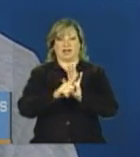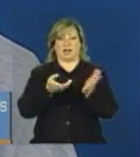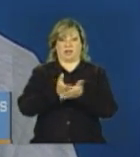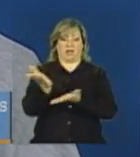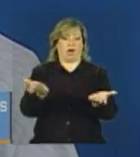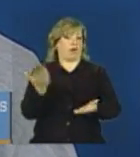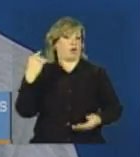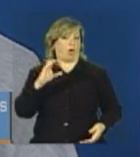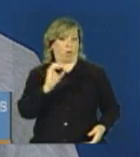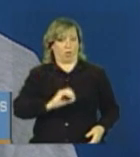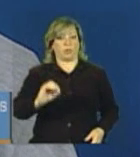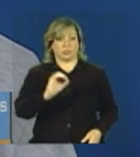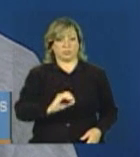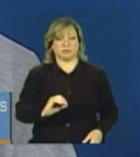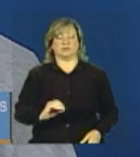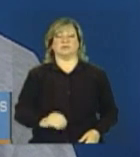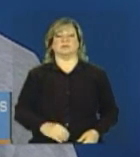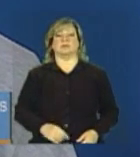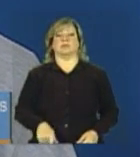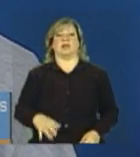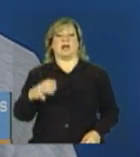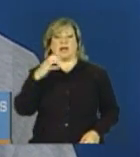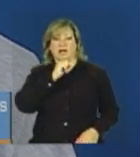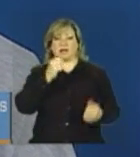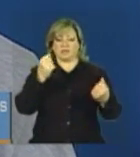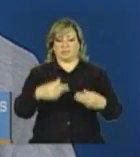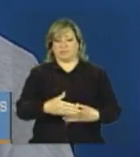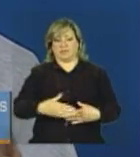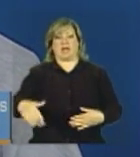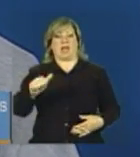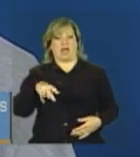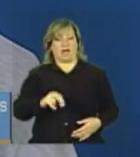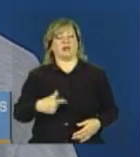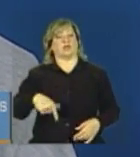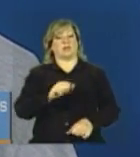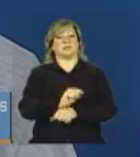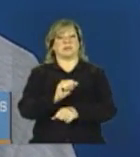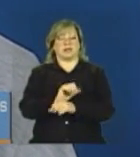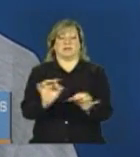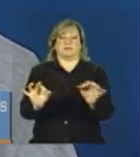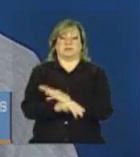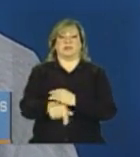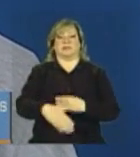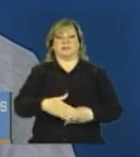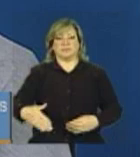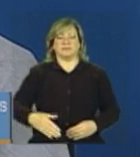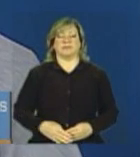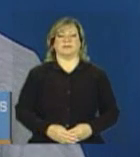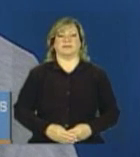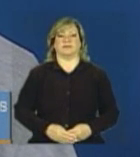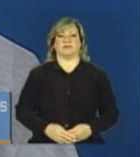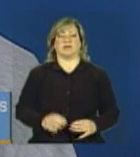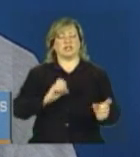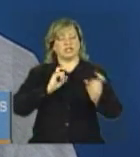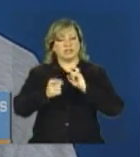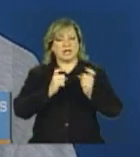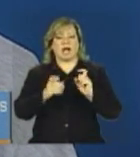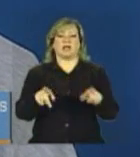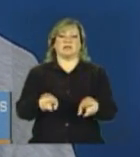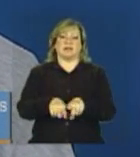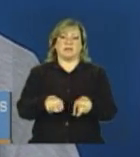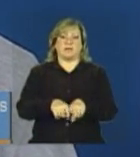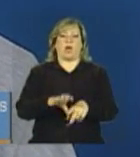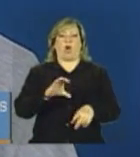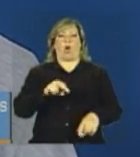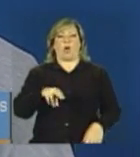agora em outubro, ainda, né, rapidamente esse ano, esperamos estar concluindo isso, né, um diálogo também com o